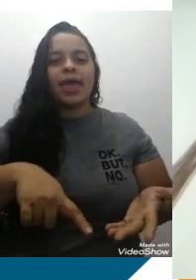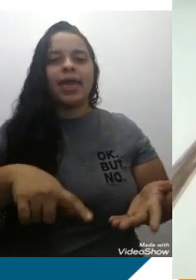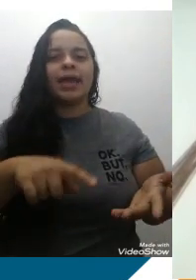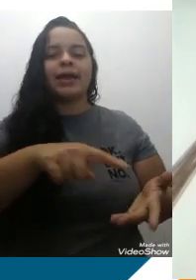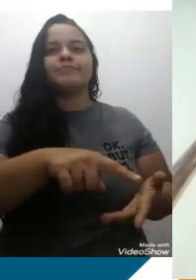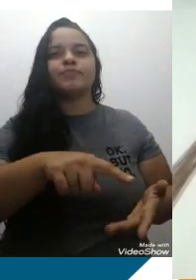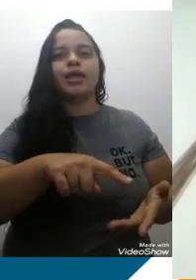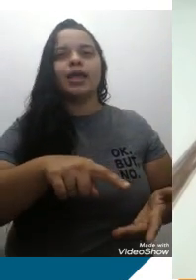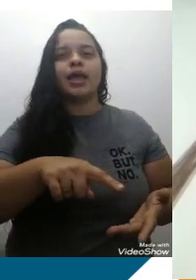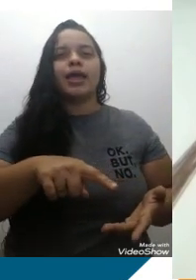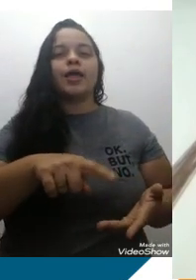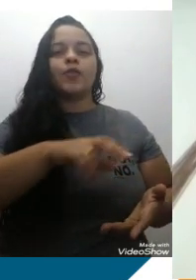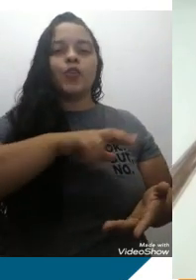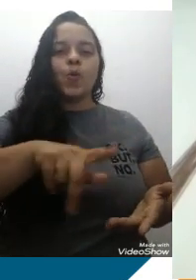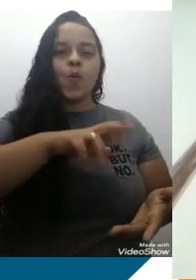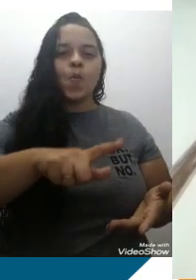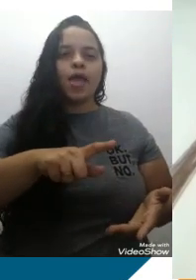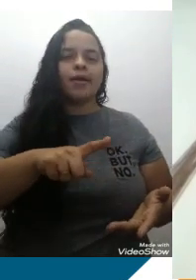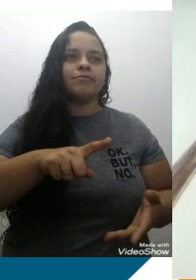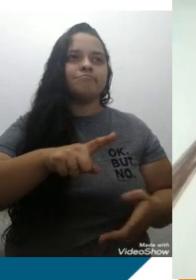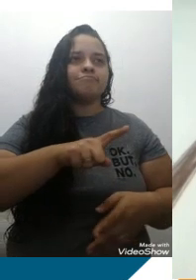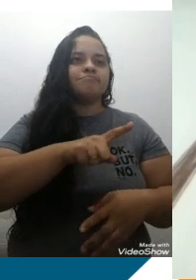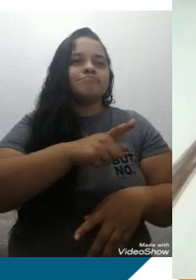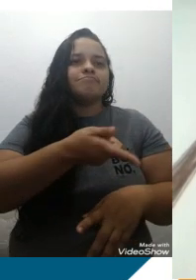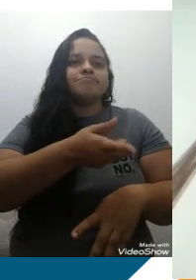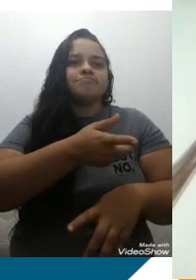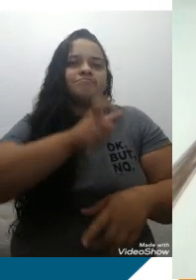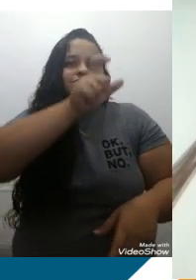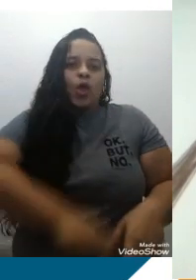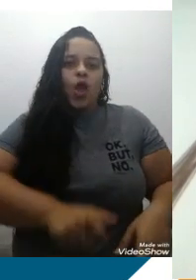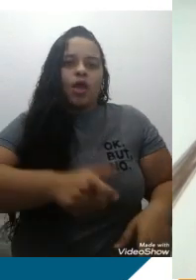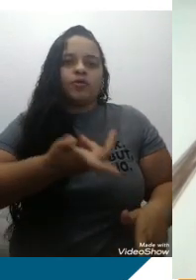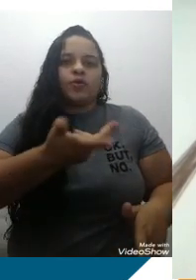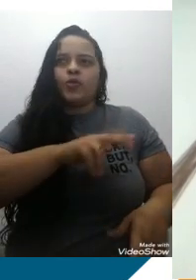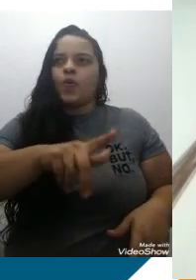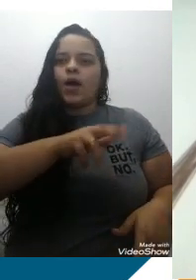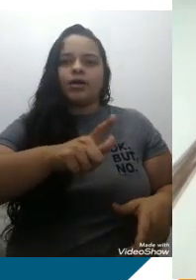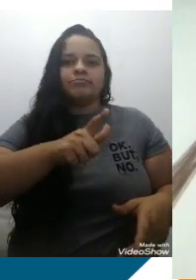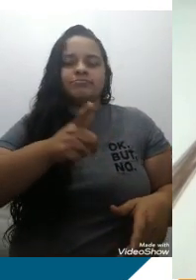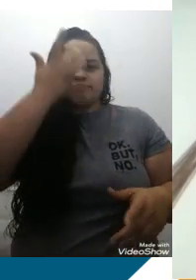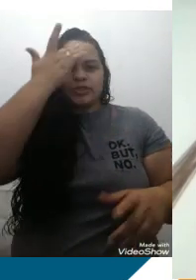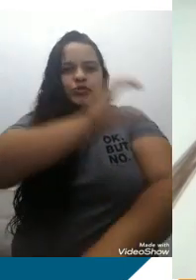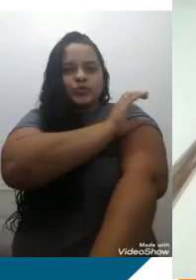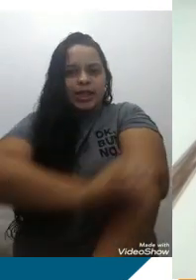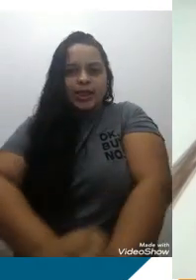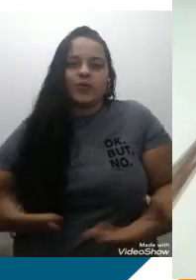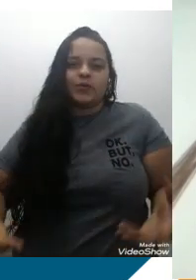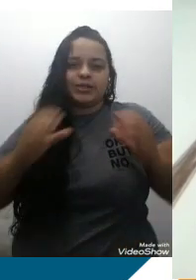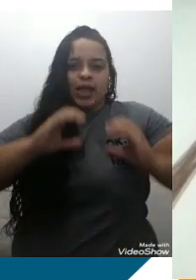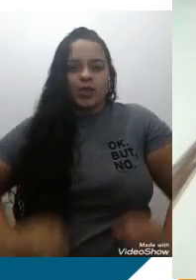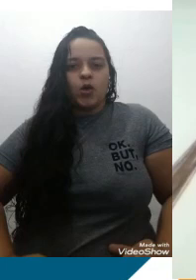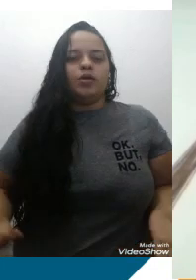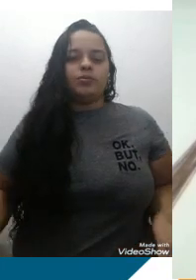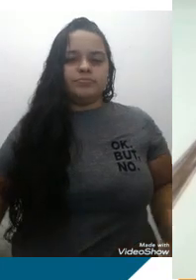o de que eles não são ou não seriam civilizados. Né? A gente já viu que isso tem a ver com o fato de que muitos desses povos eram,